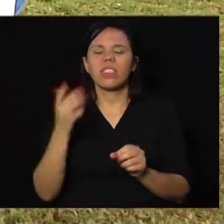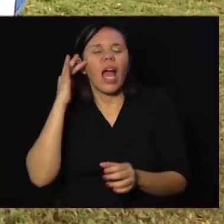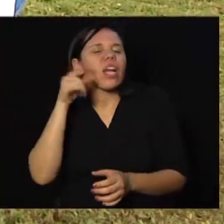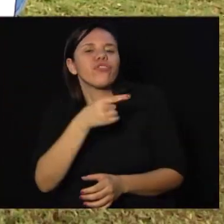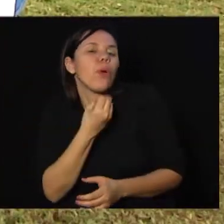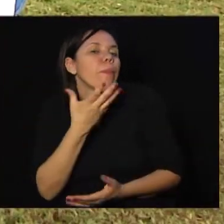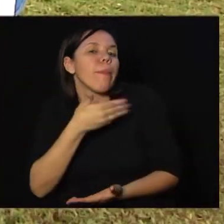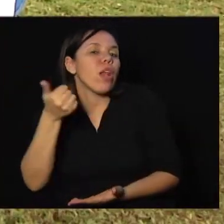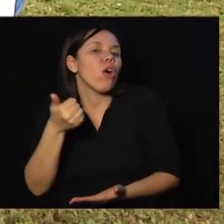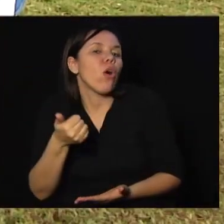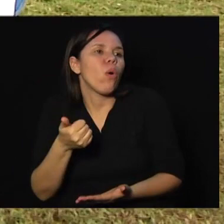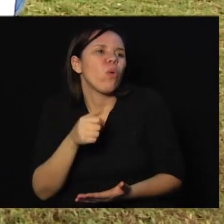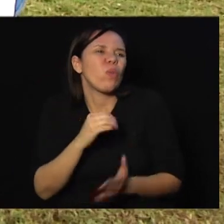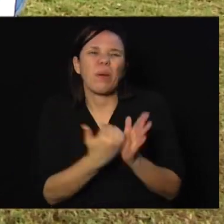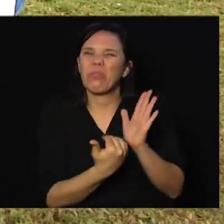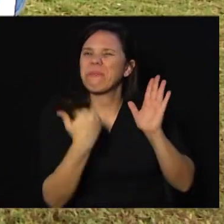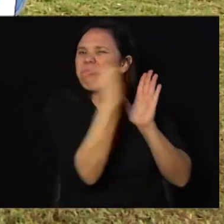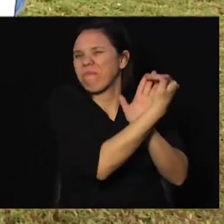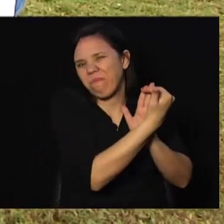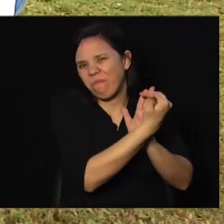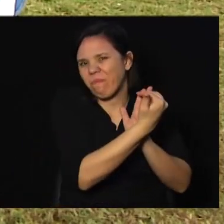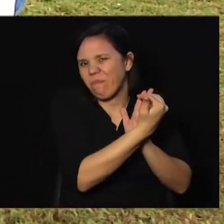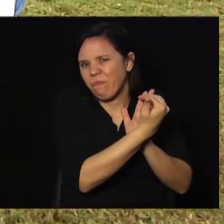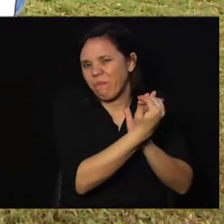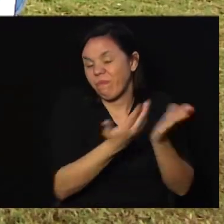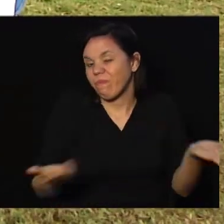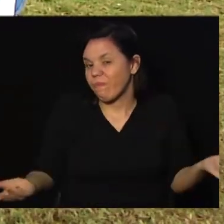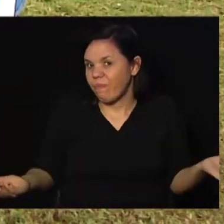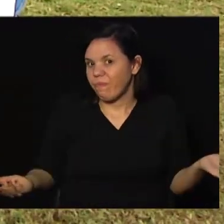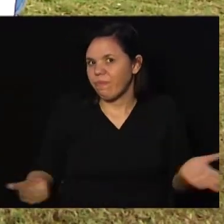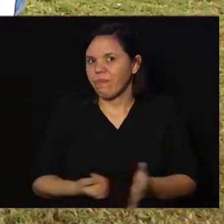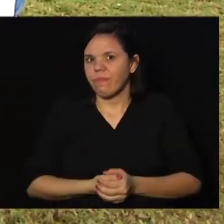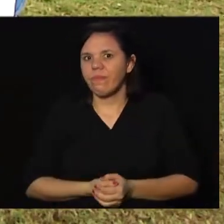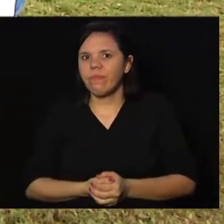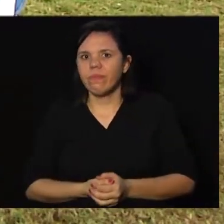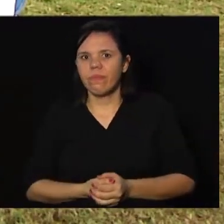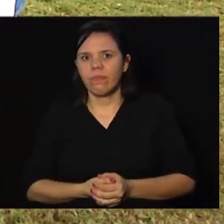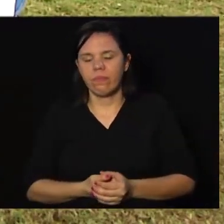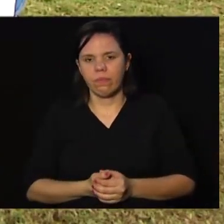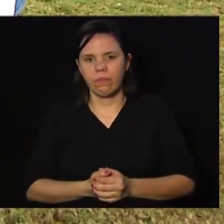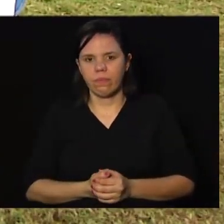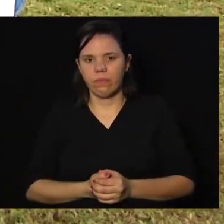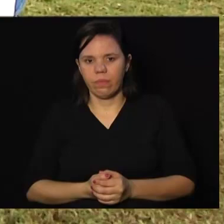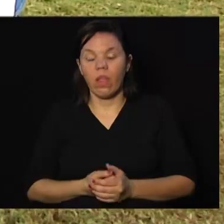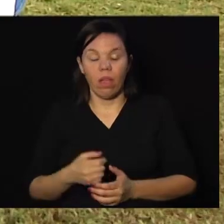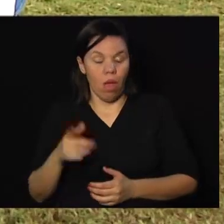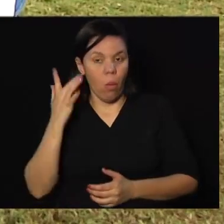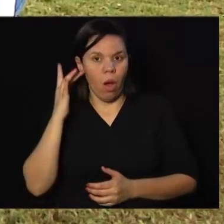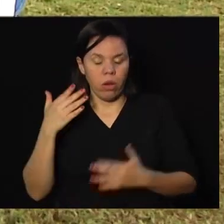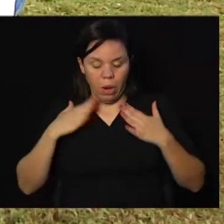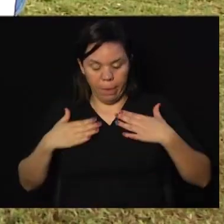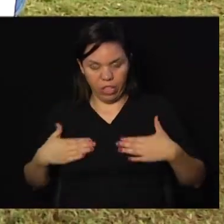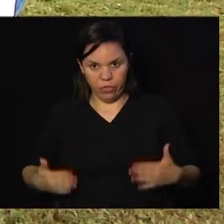exagerado? Então, deixa eu te falar, ainda voltando na parte física, não é que nós treinávamos mais do que